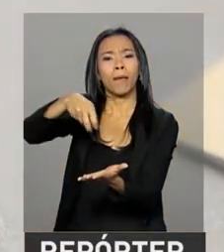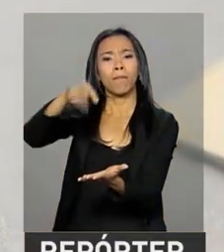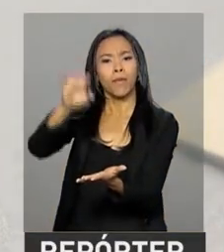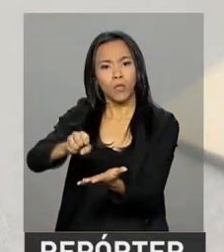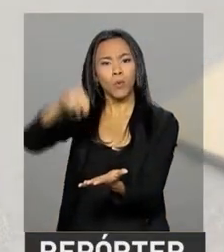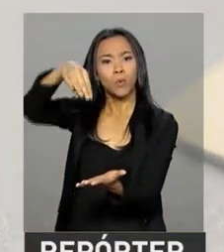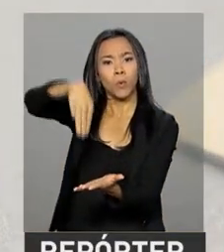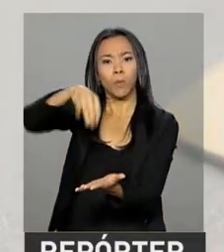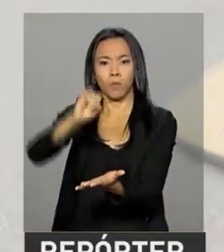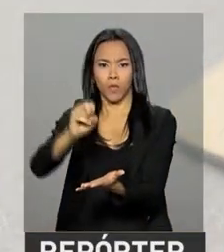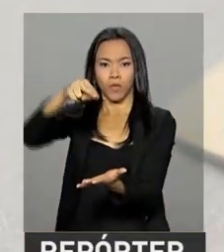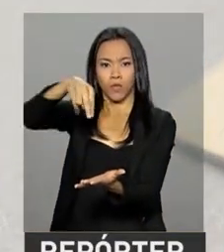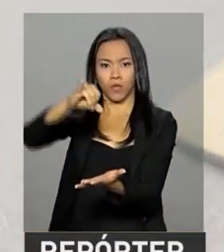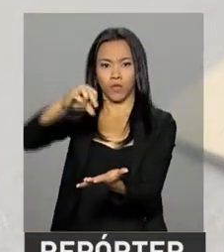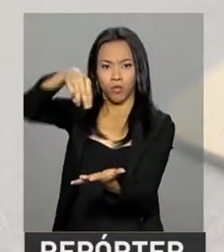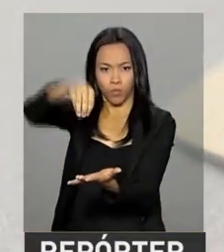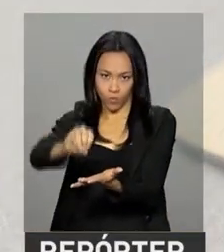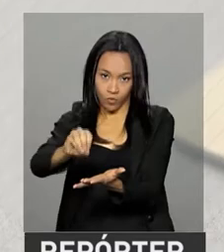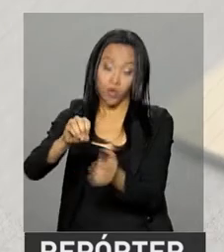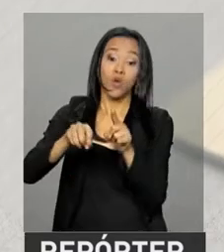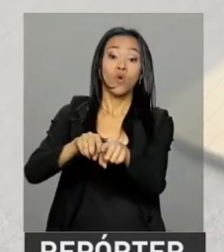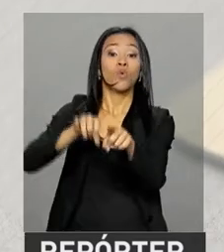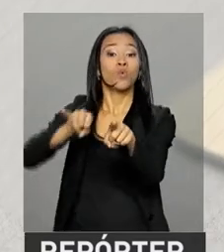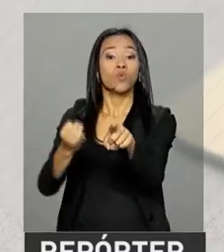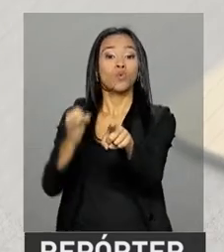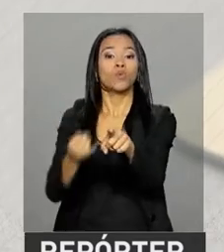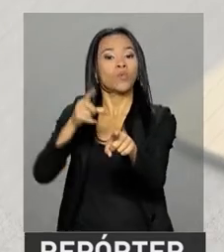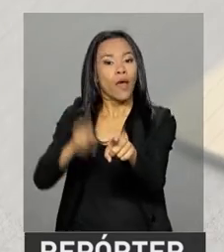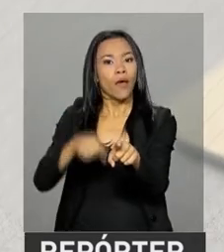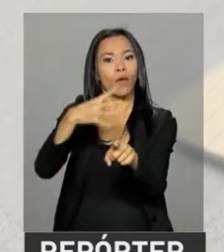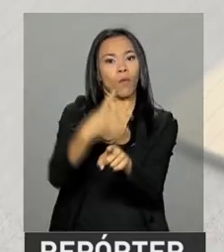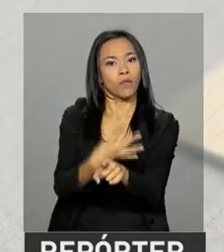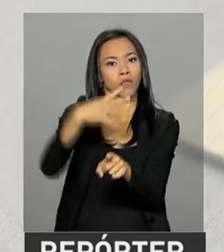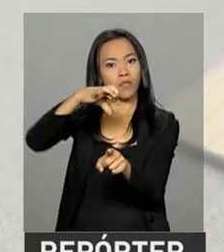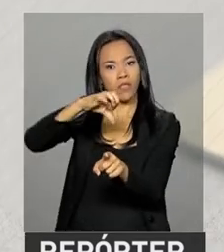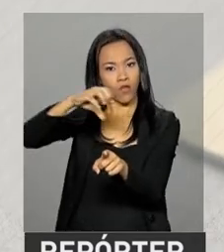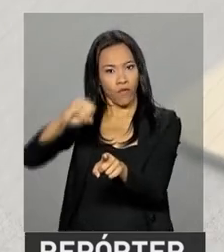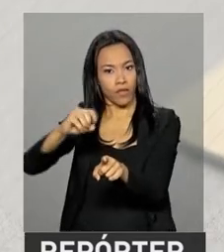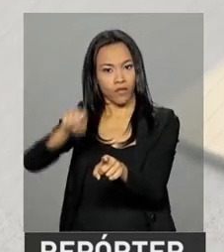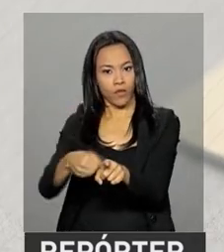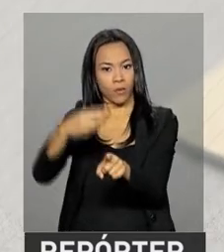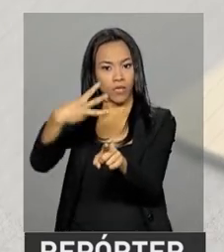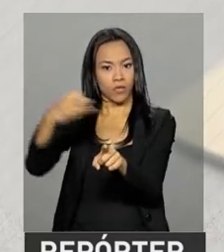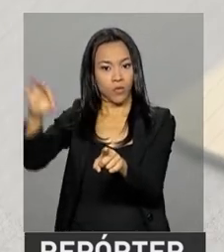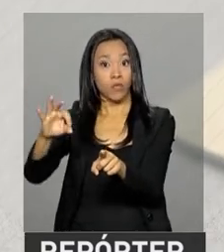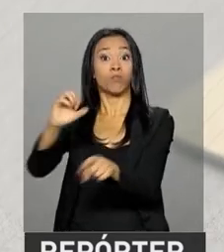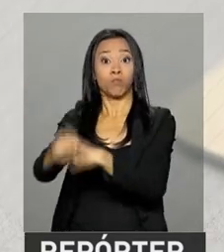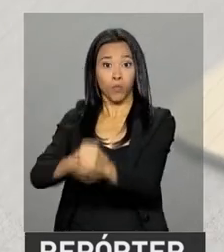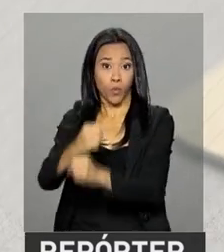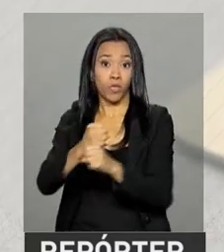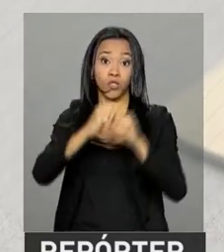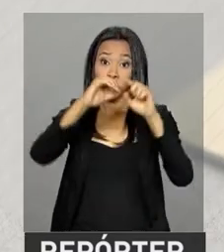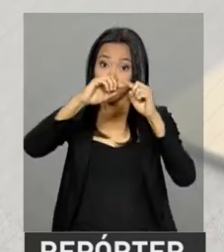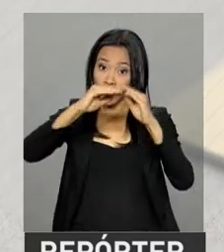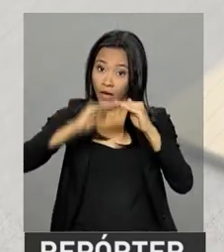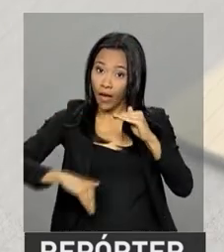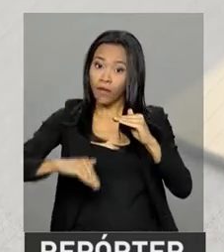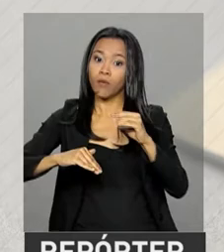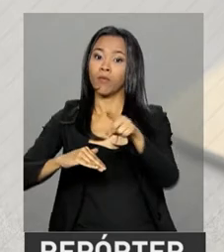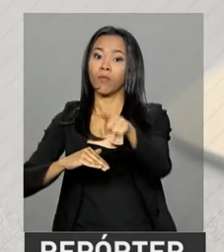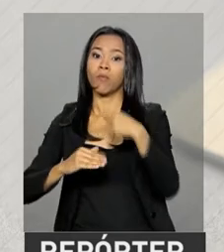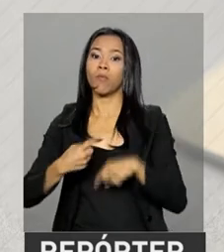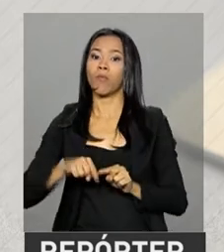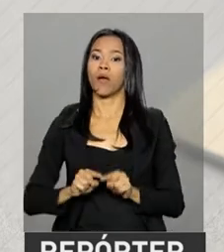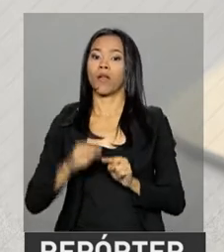os juros no rotativo eram de 490,3 por cento ao ano caíram para